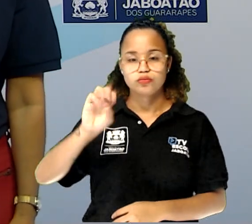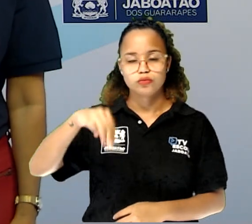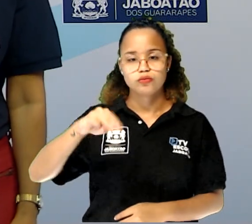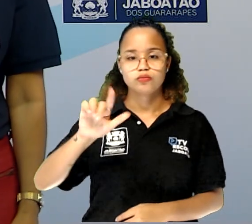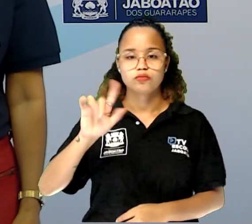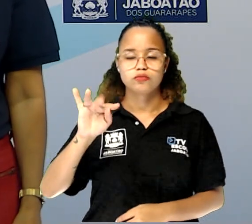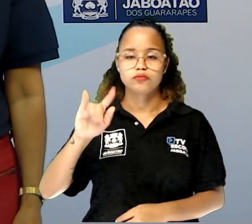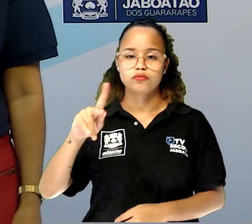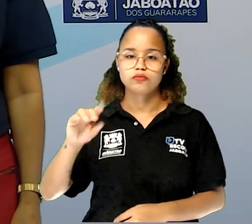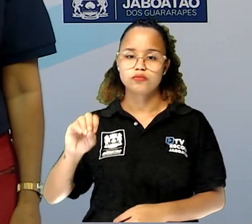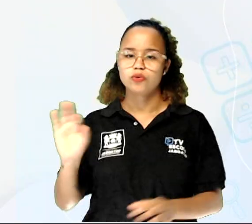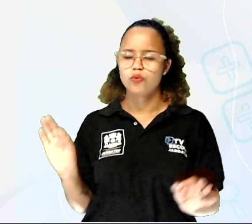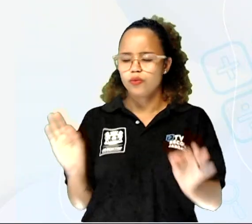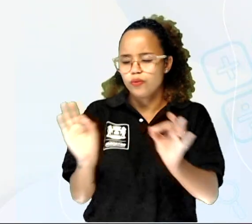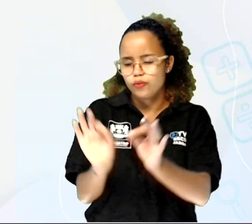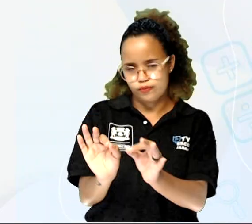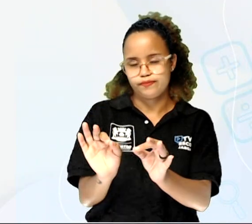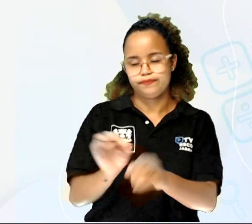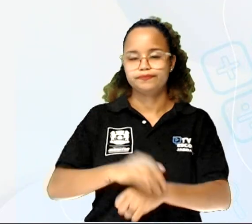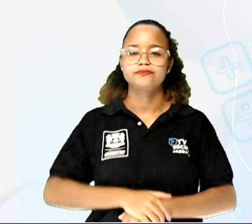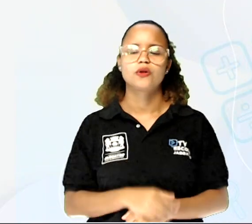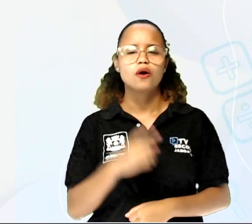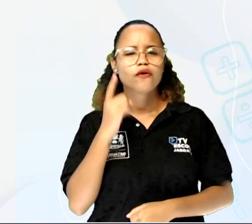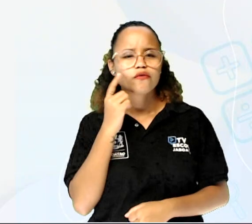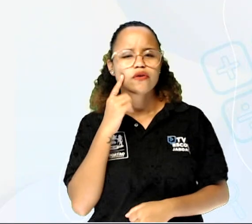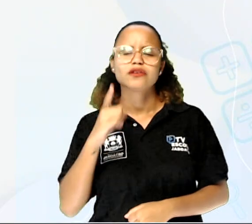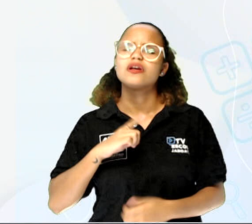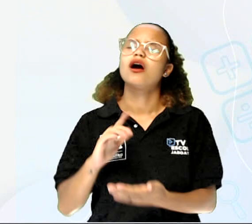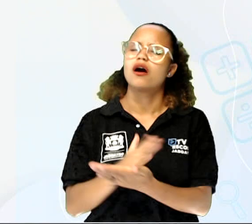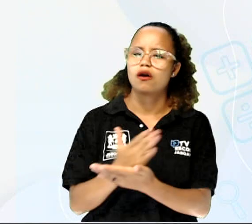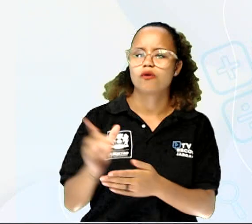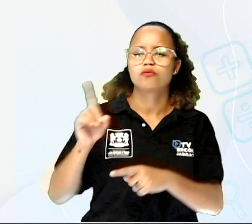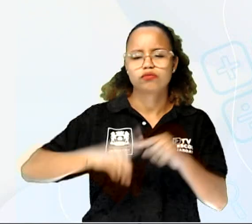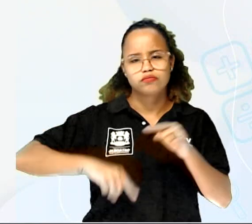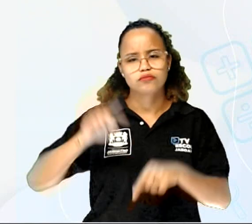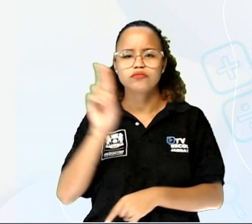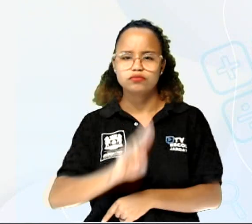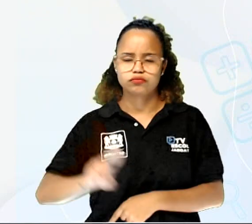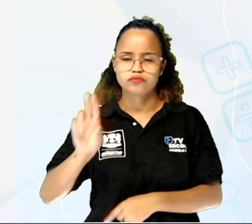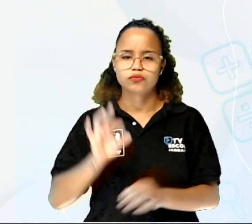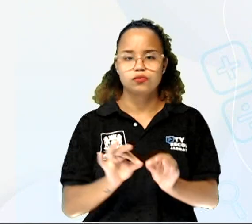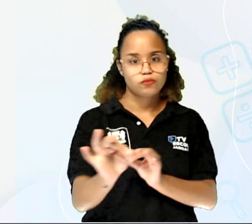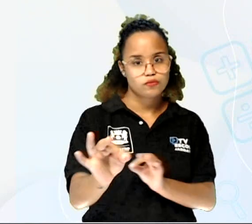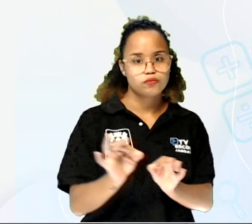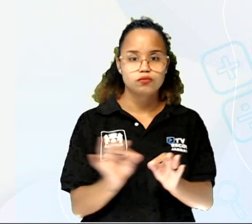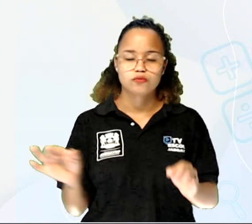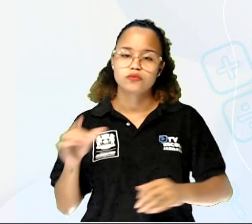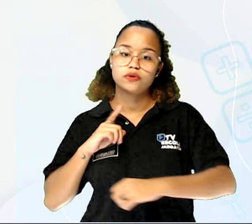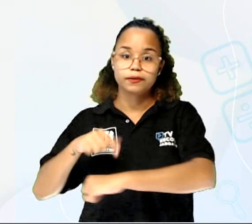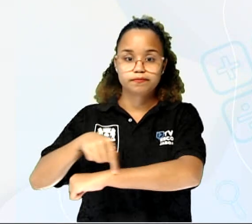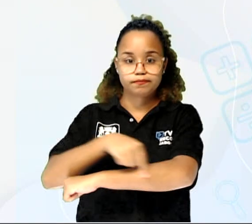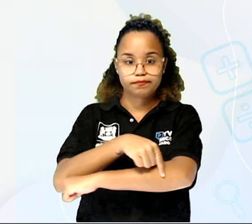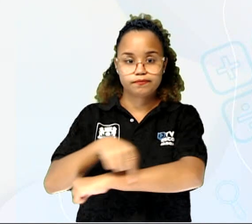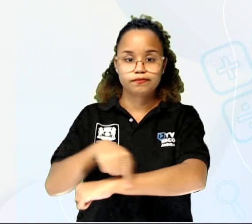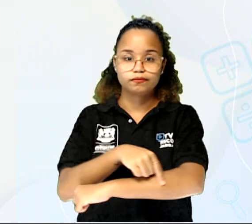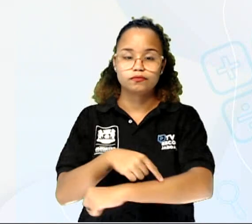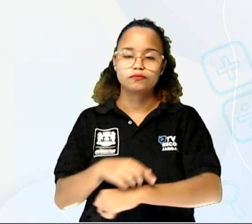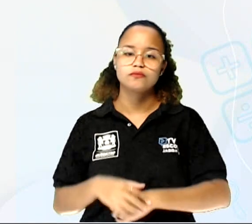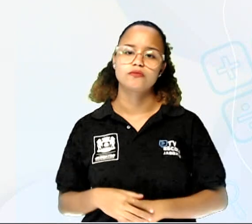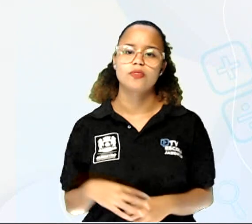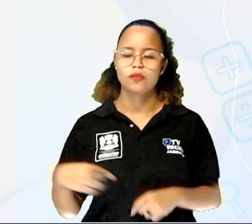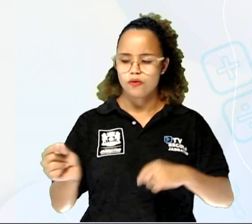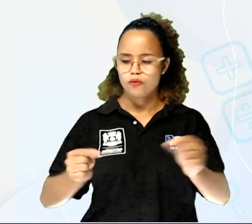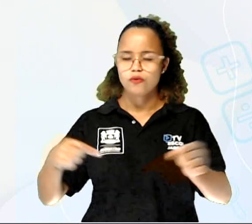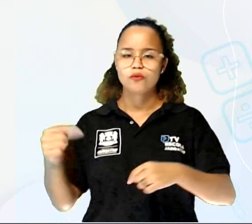ver? Então, aqui eu tenho uns objetos que a gente utiliza para medir comprimento. Tenho régua, tenho uma